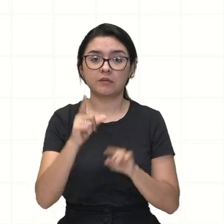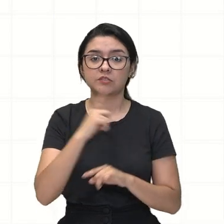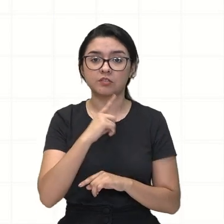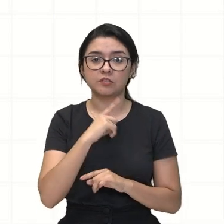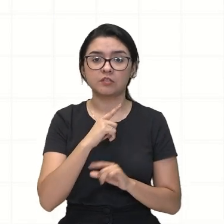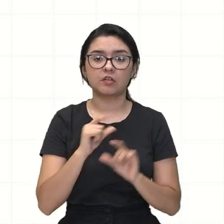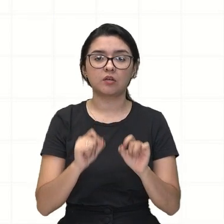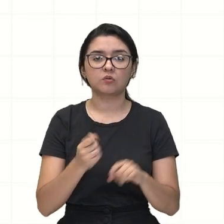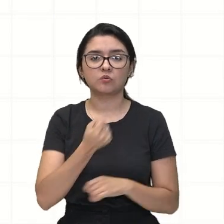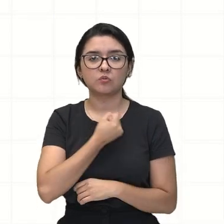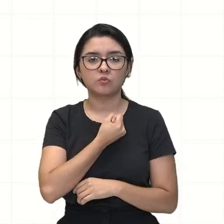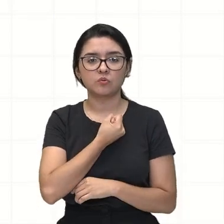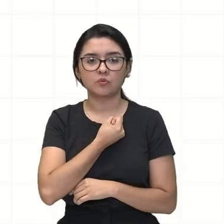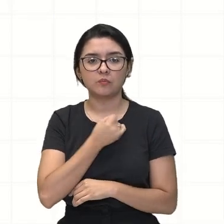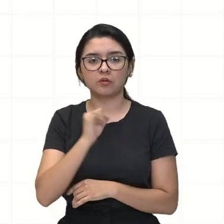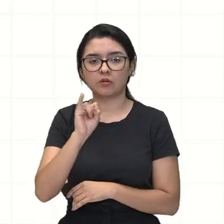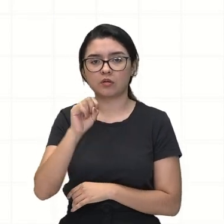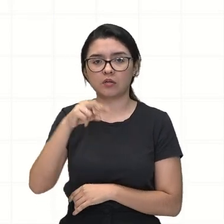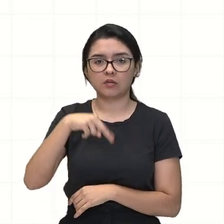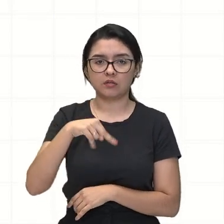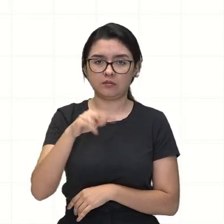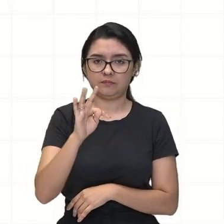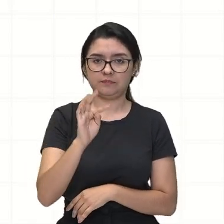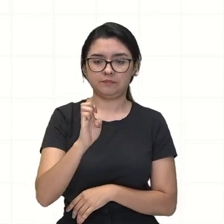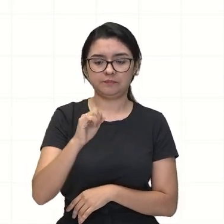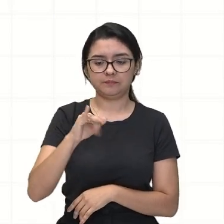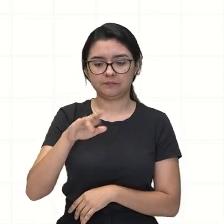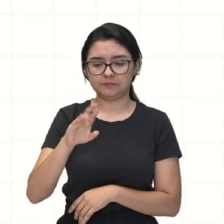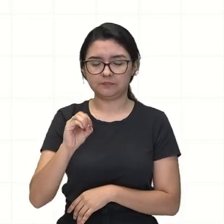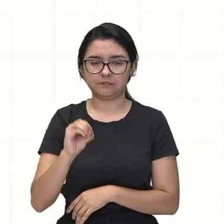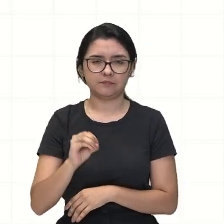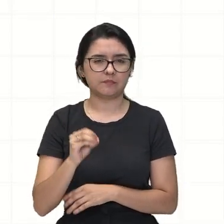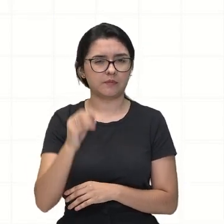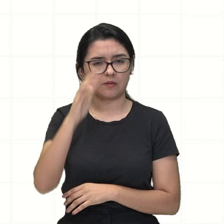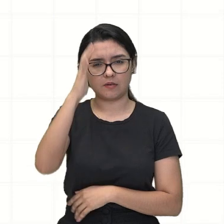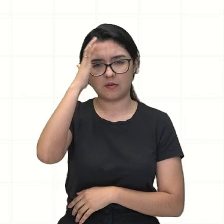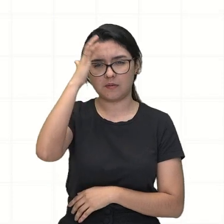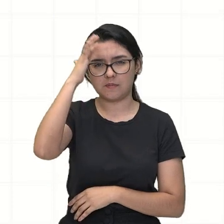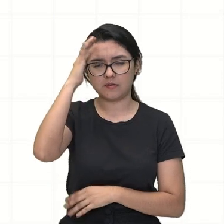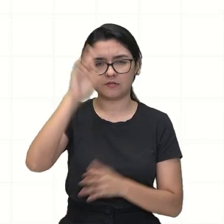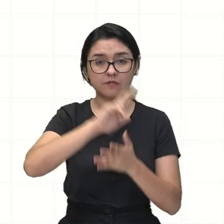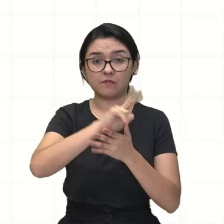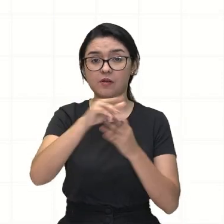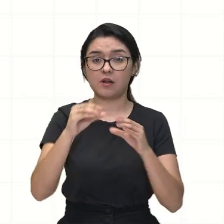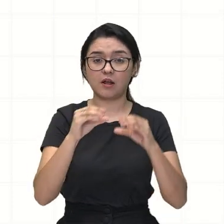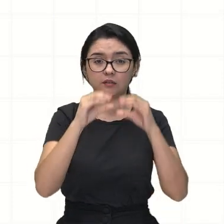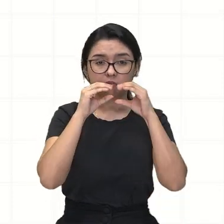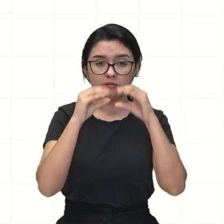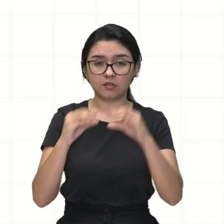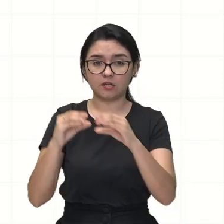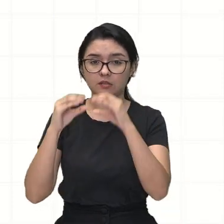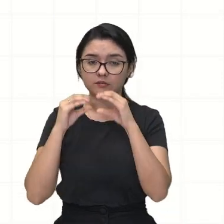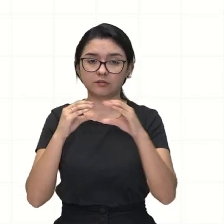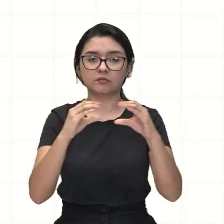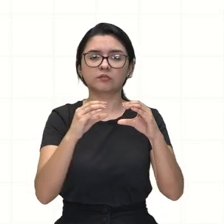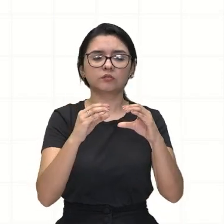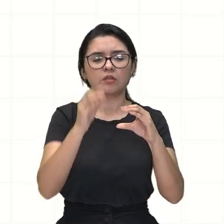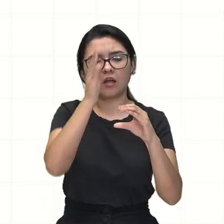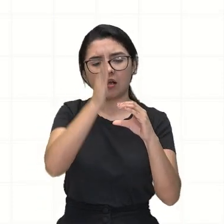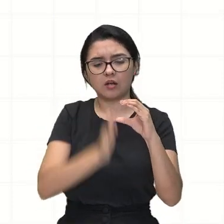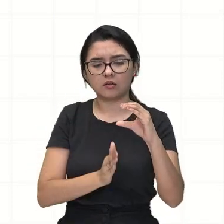muito legal essa ideia aí, ó. Olha só. Imagine vários sanduíches cortados ao meio. Se o cliente comer